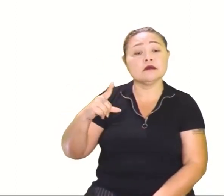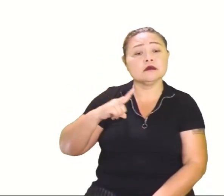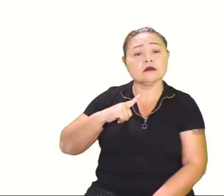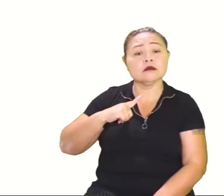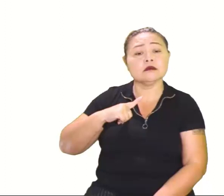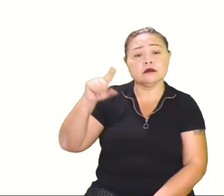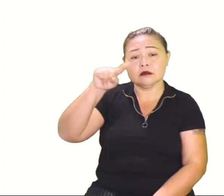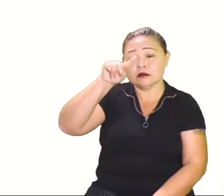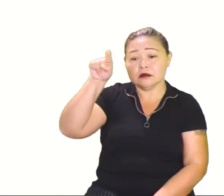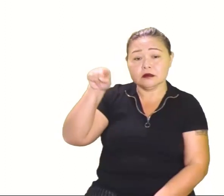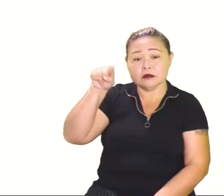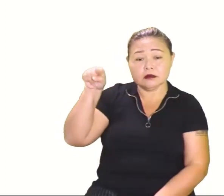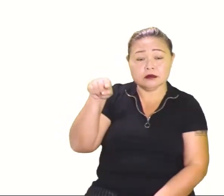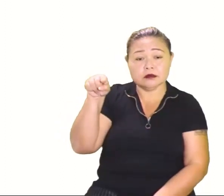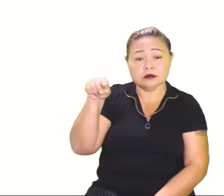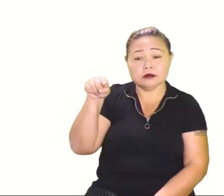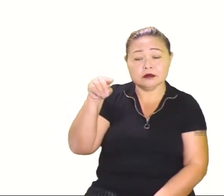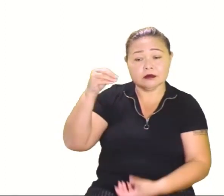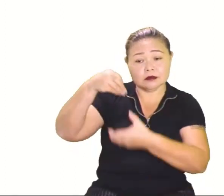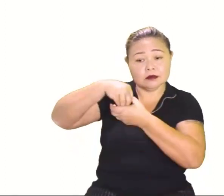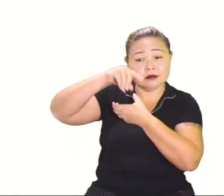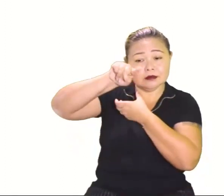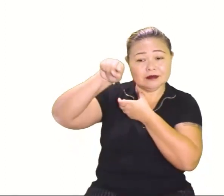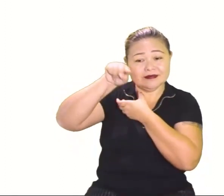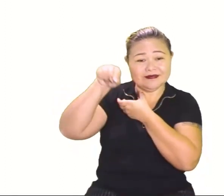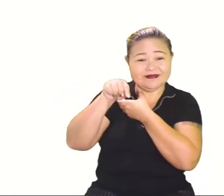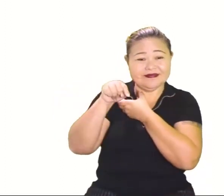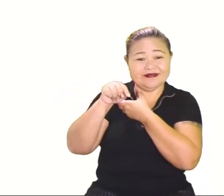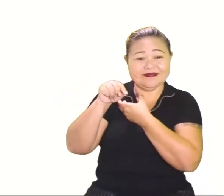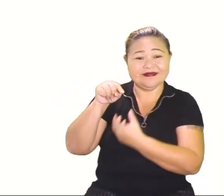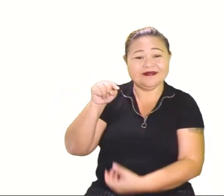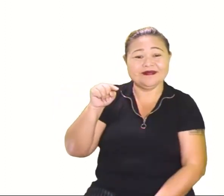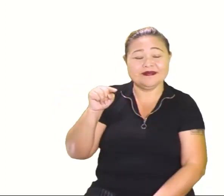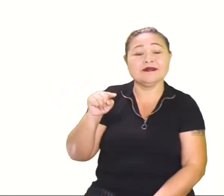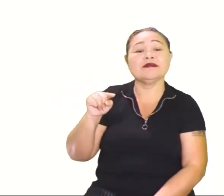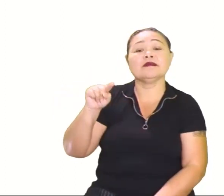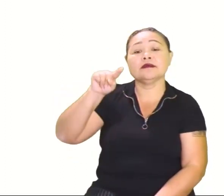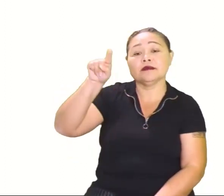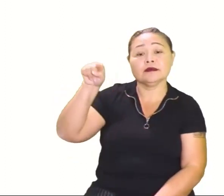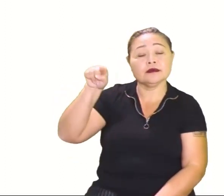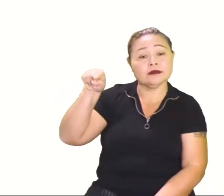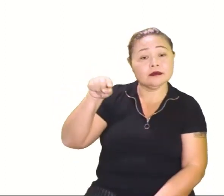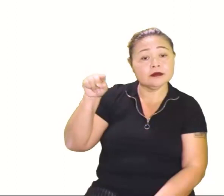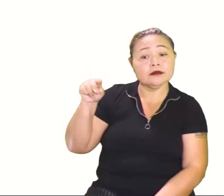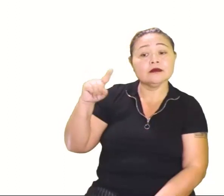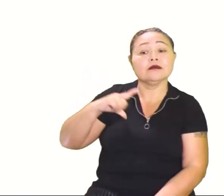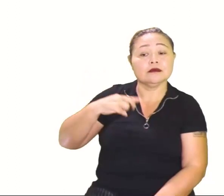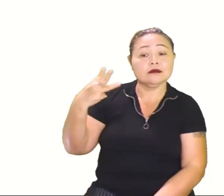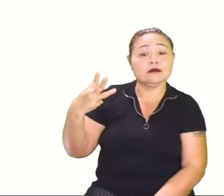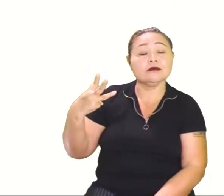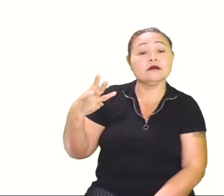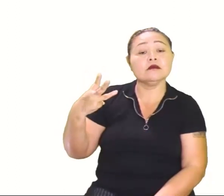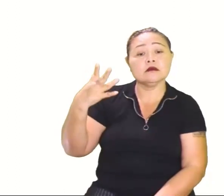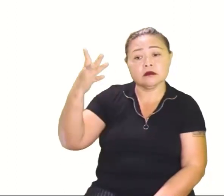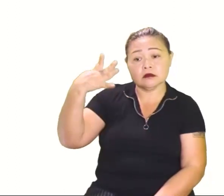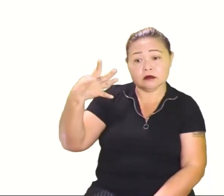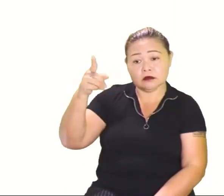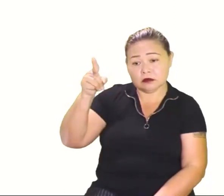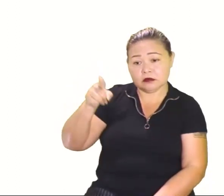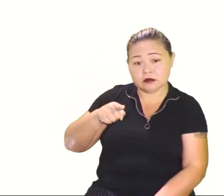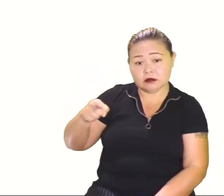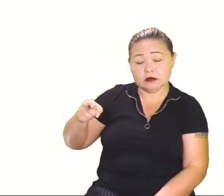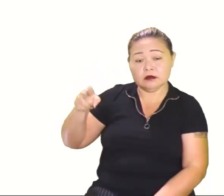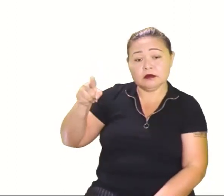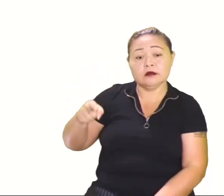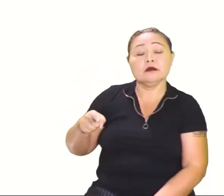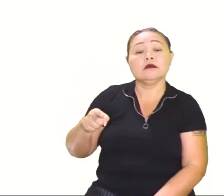3 ali, né? No 8 vamos ali. Lá, o 3 no 8? O 3 aqui, né? Isso, o 3 no 8. 3. O 4 aqui.